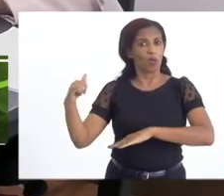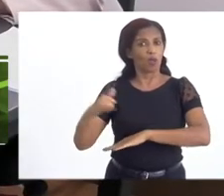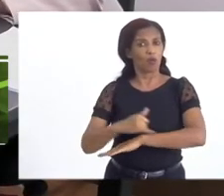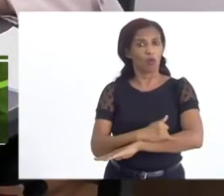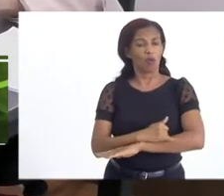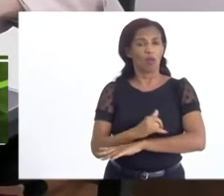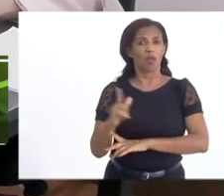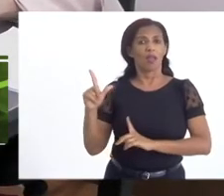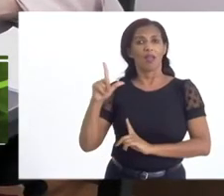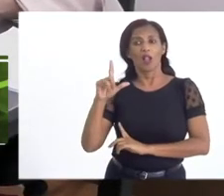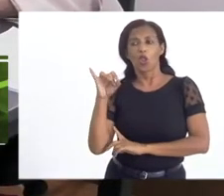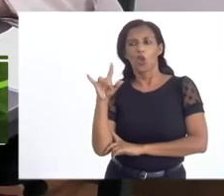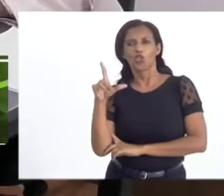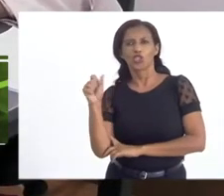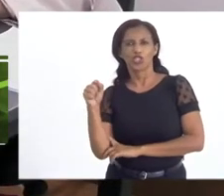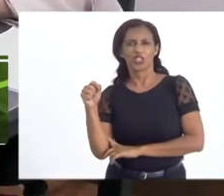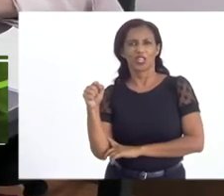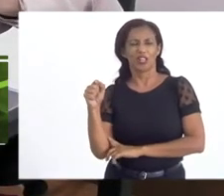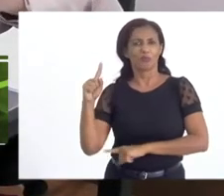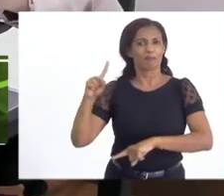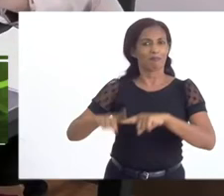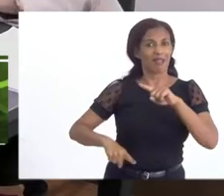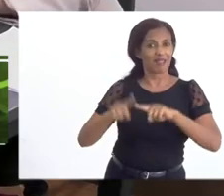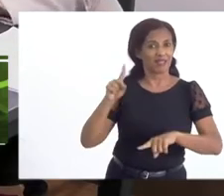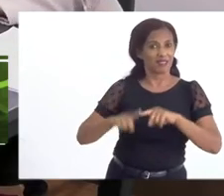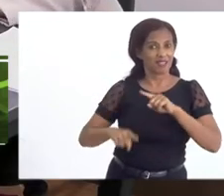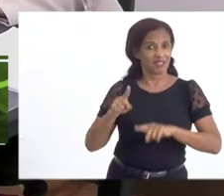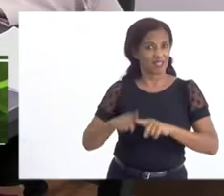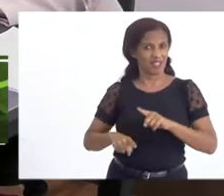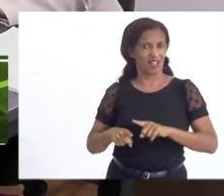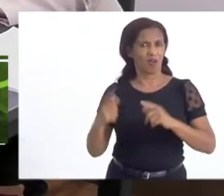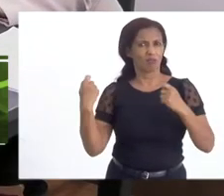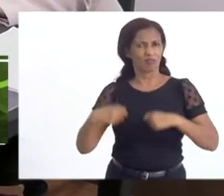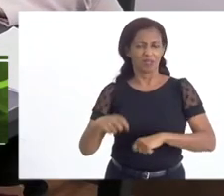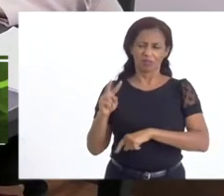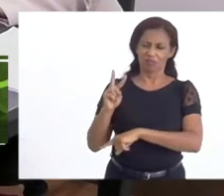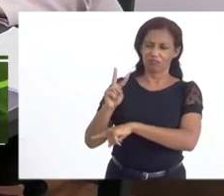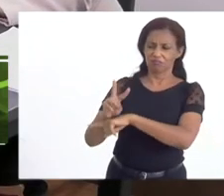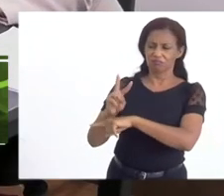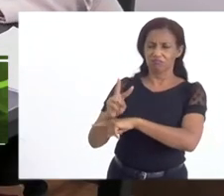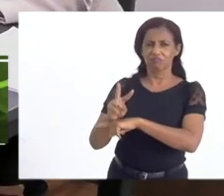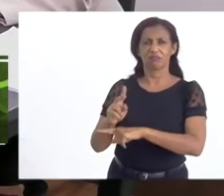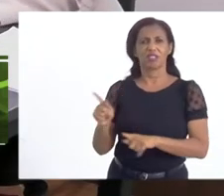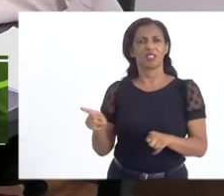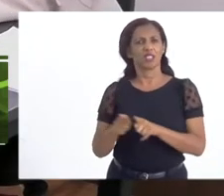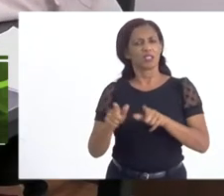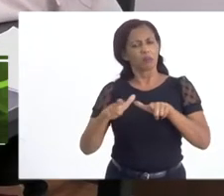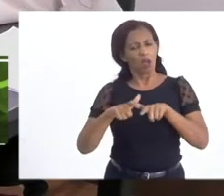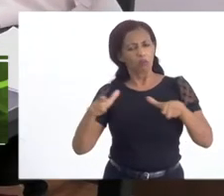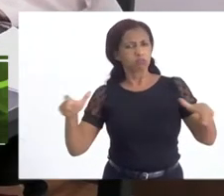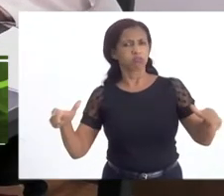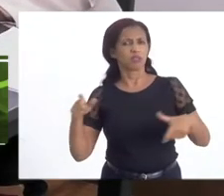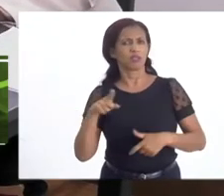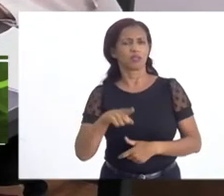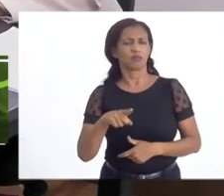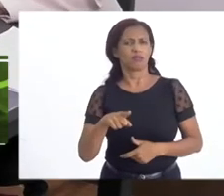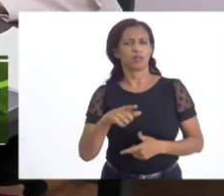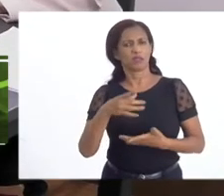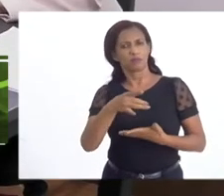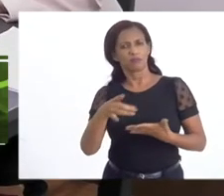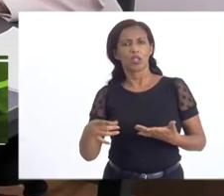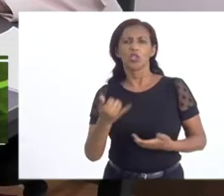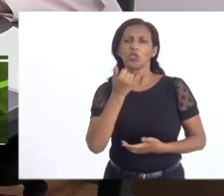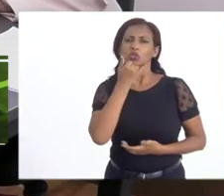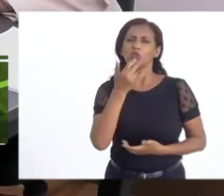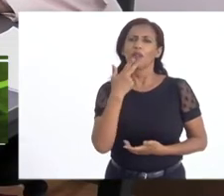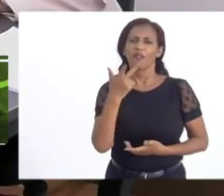a logística de carga. Então, o nosso Galeão tem que ser muito preservado e até ampliado nessas questões. Desculpe